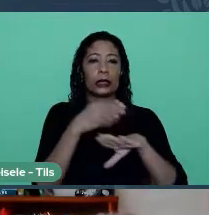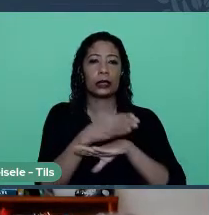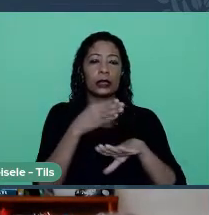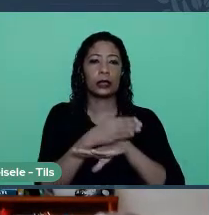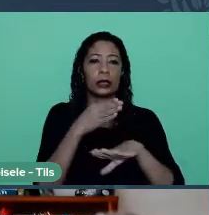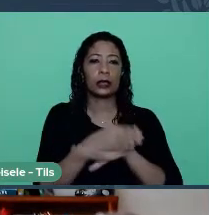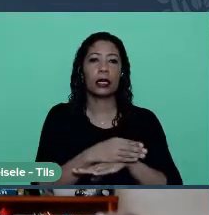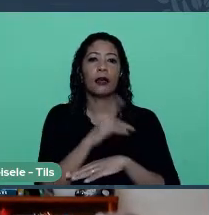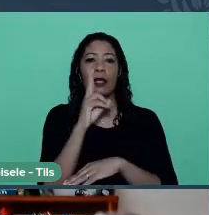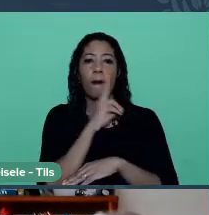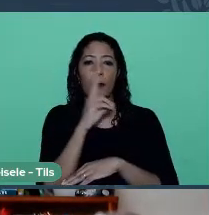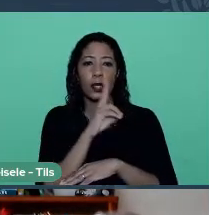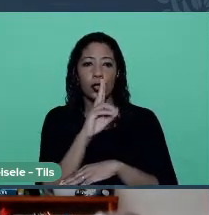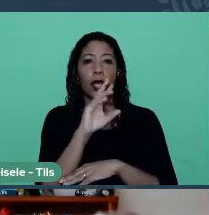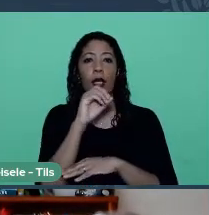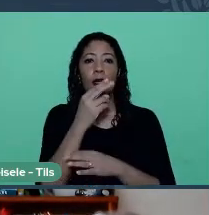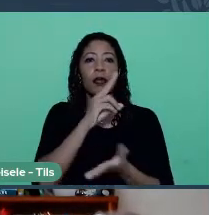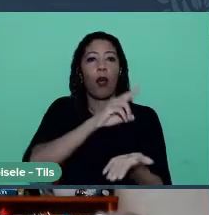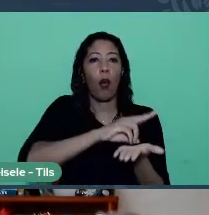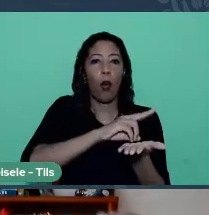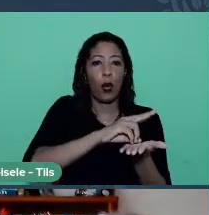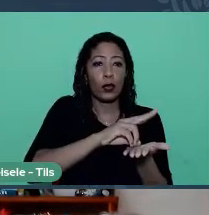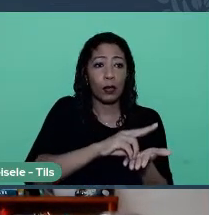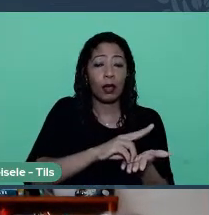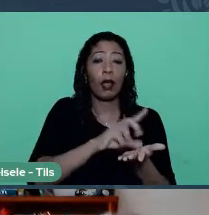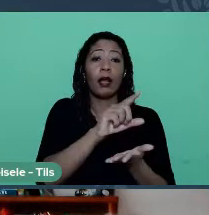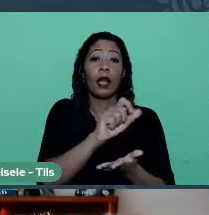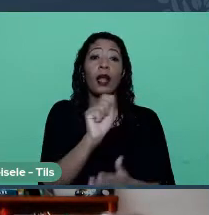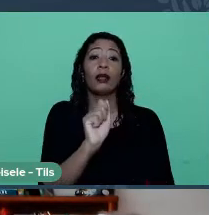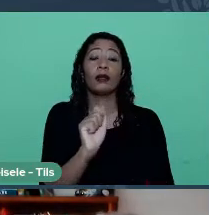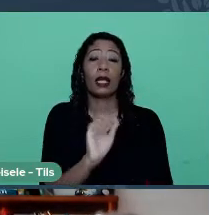hospitalizados, eles geram custos enormes,